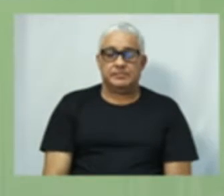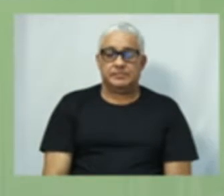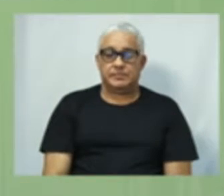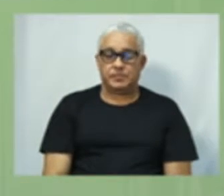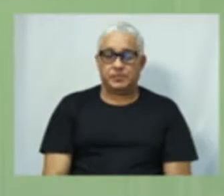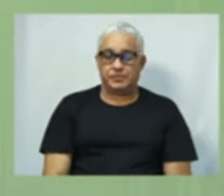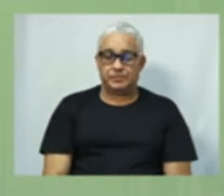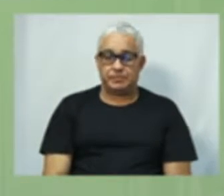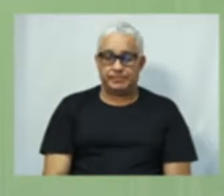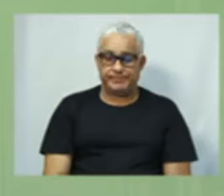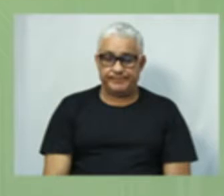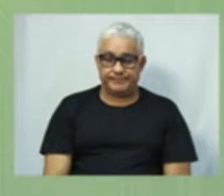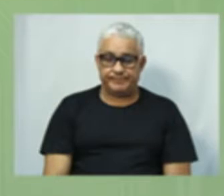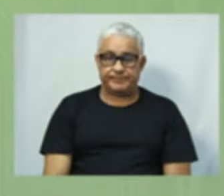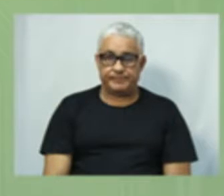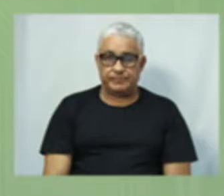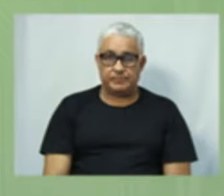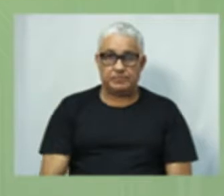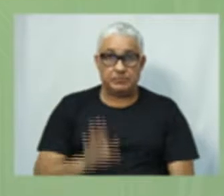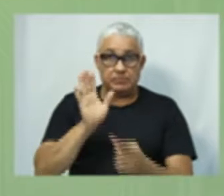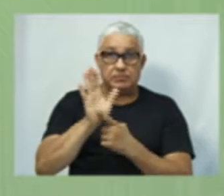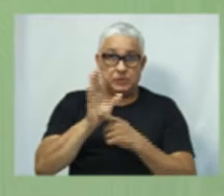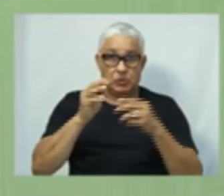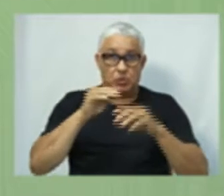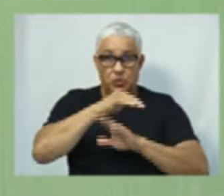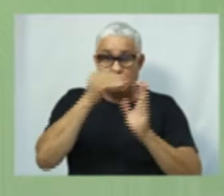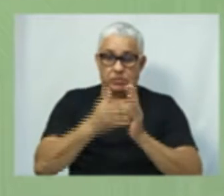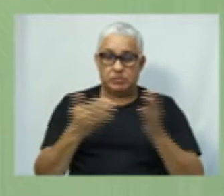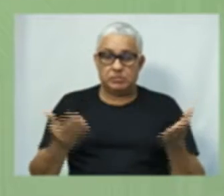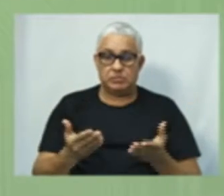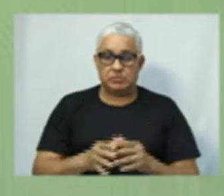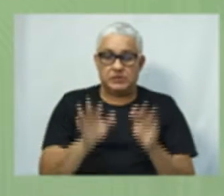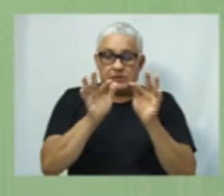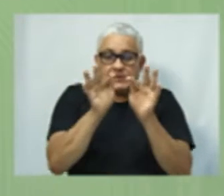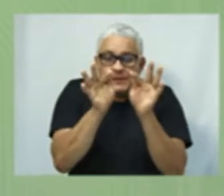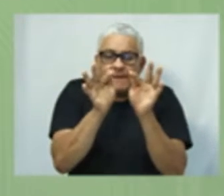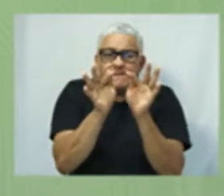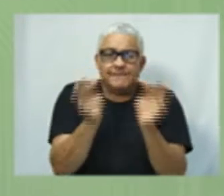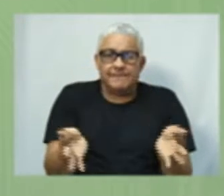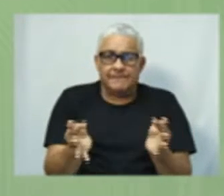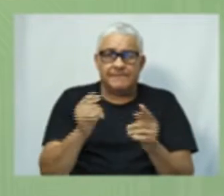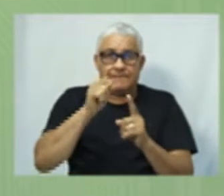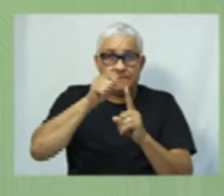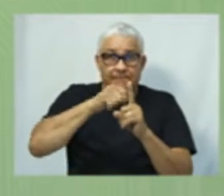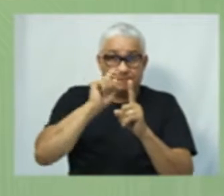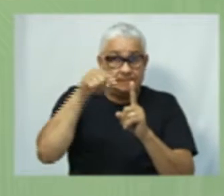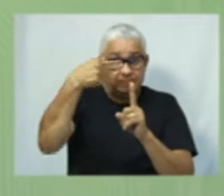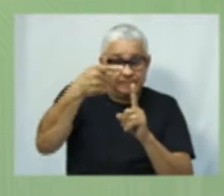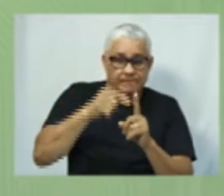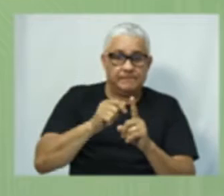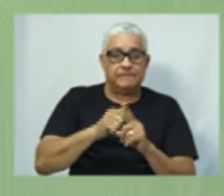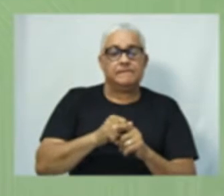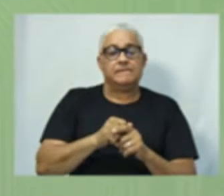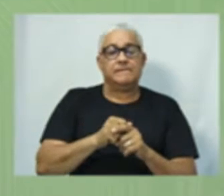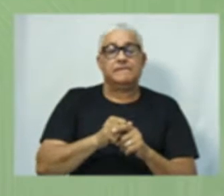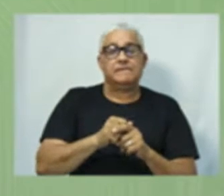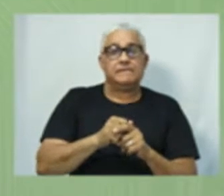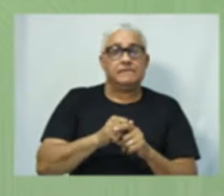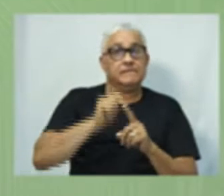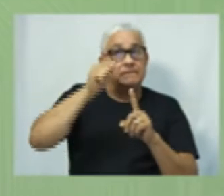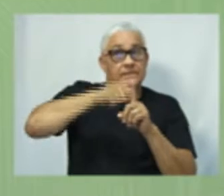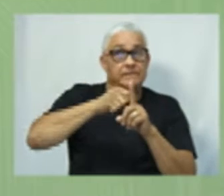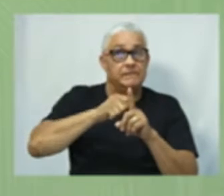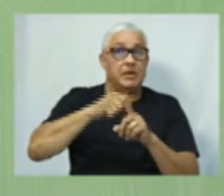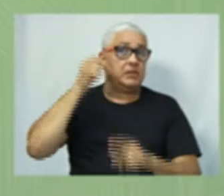tentei mostrar todos os pontos. Agora a gente vai fazer mais simplificado no próximo mês. Qual é o próximo mês? Abril, maio